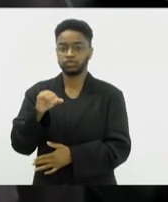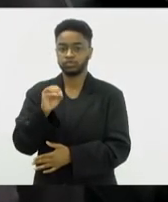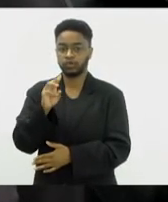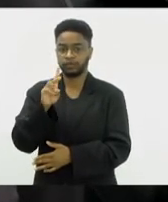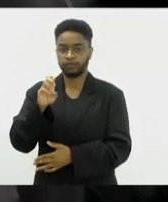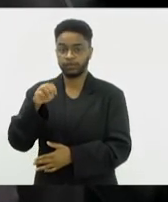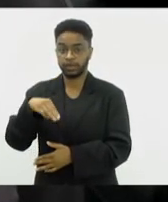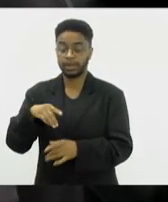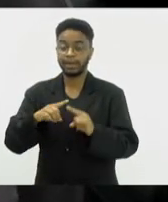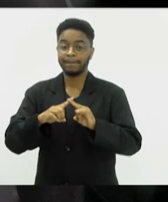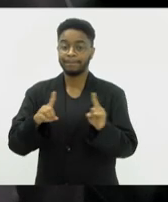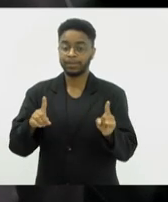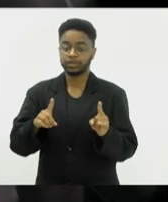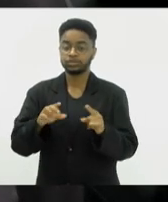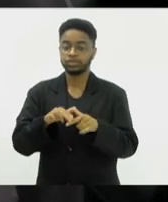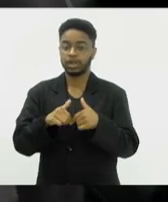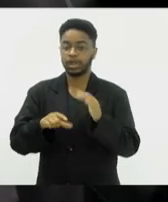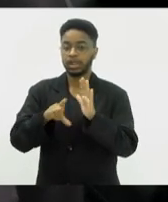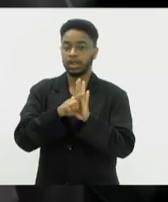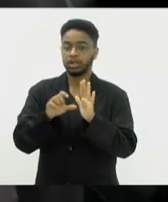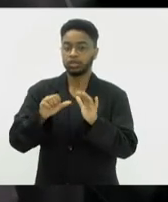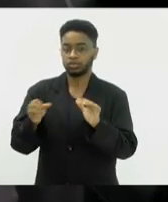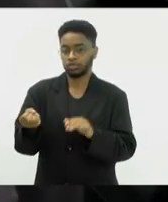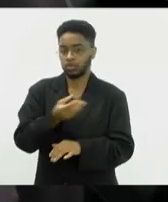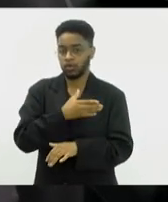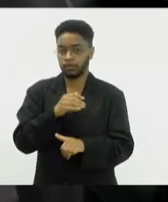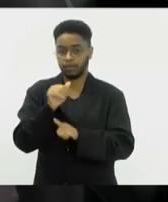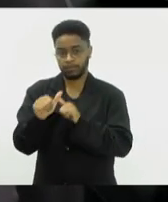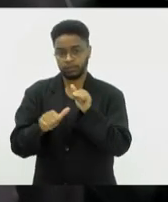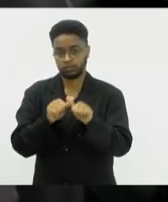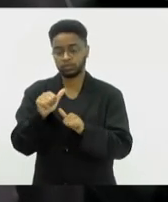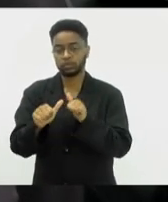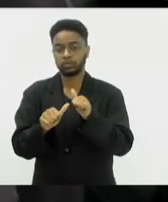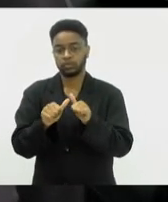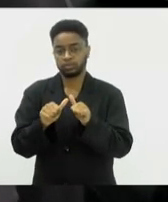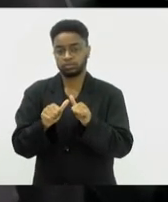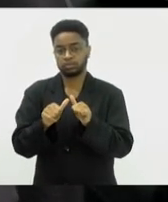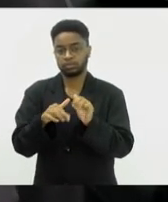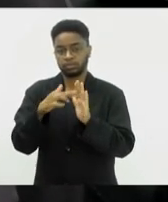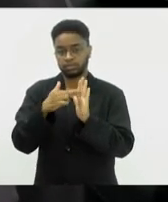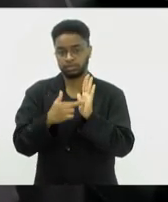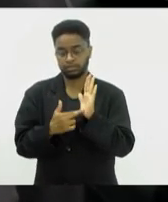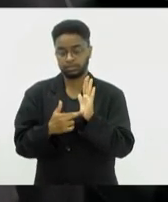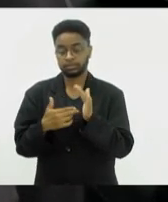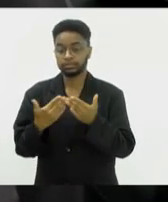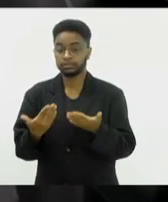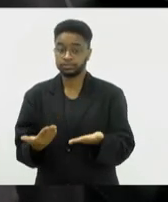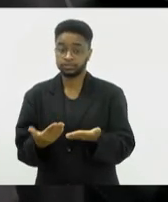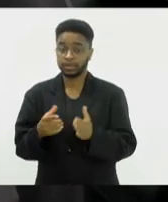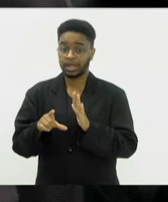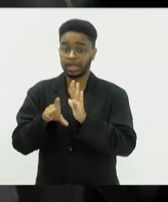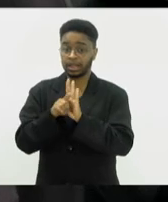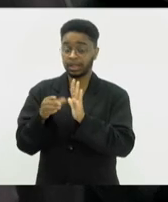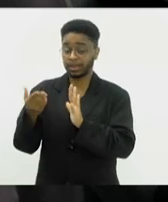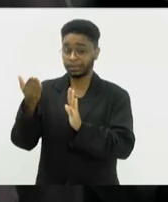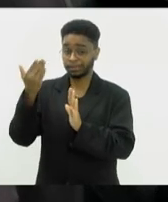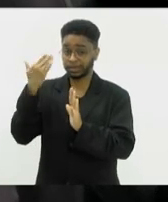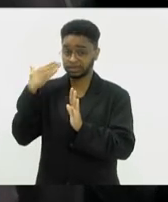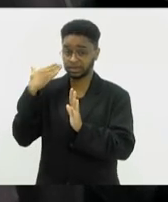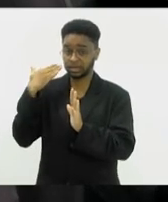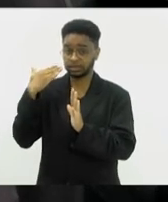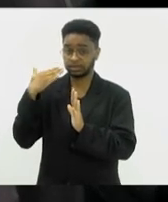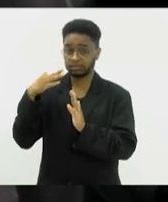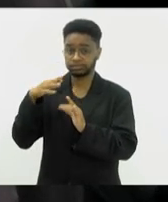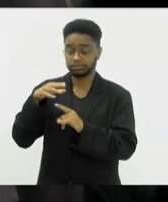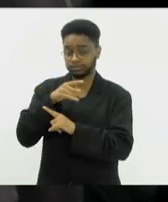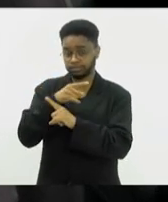o diploma normativo ele foi alterado. E acabou que a lei anterior ela foi revogada.